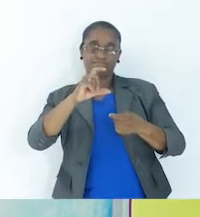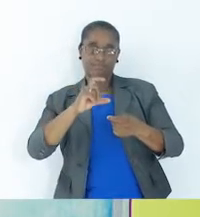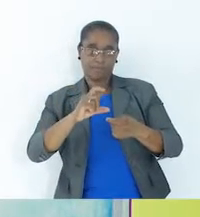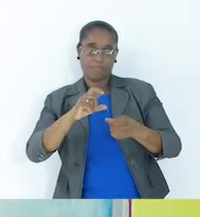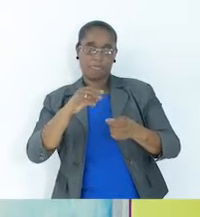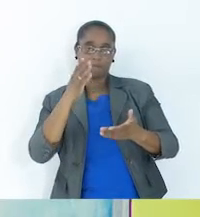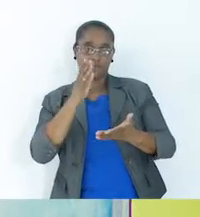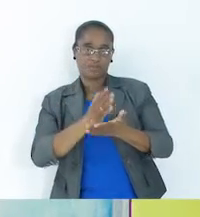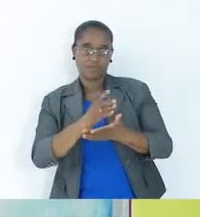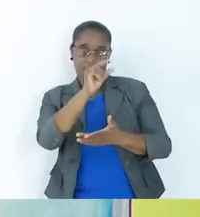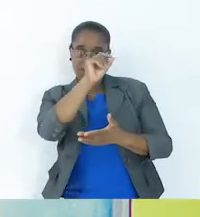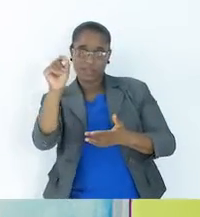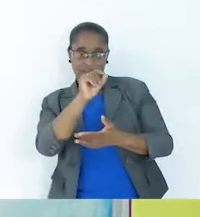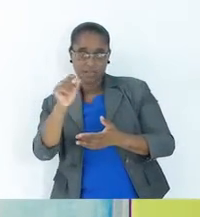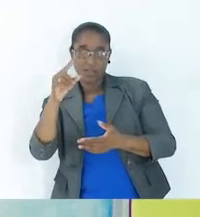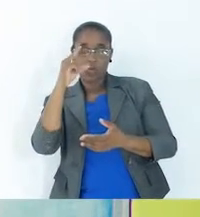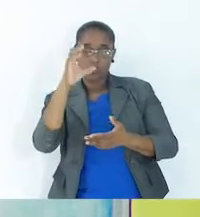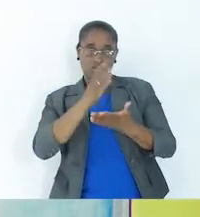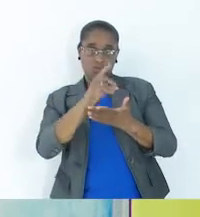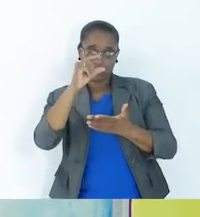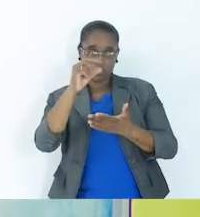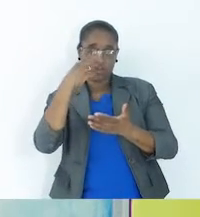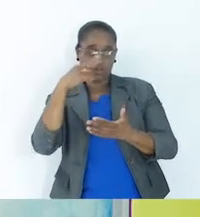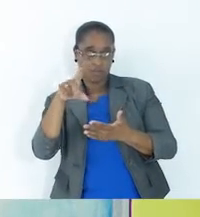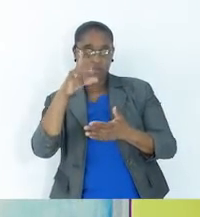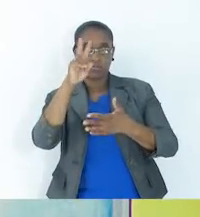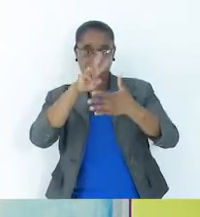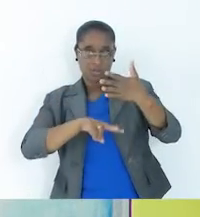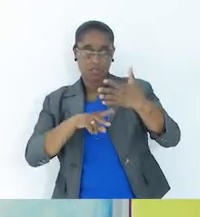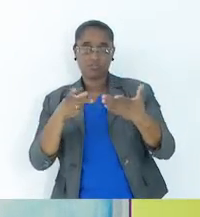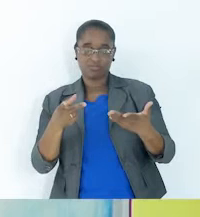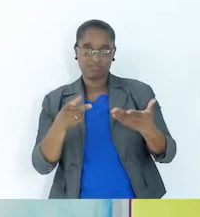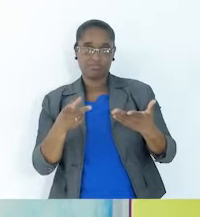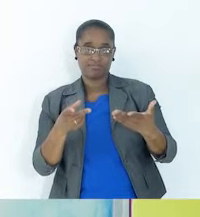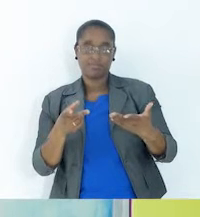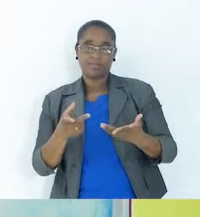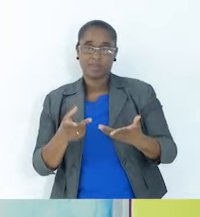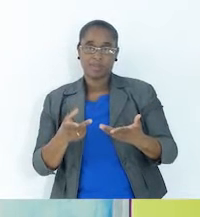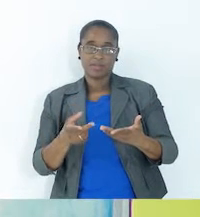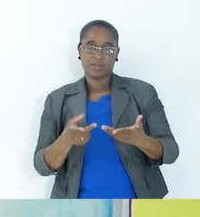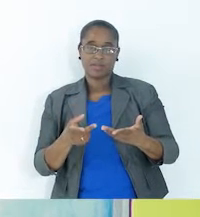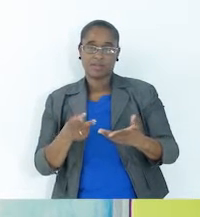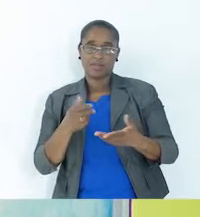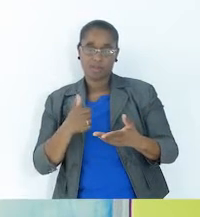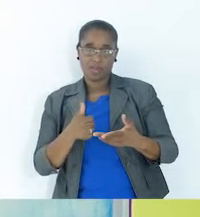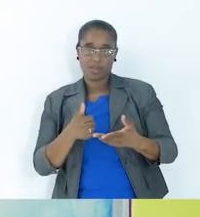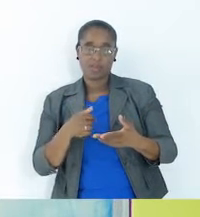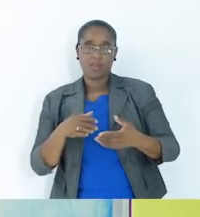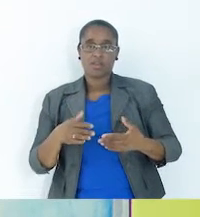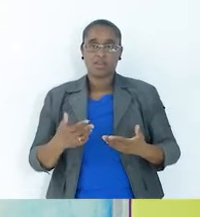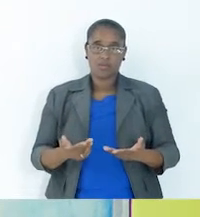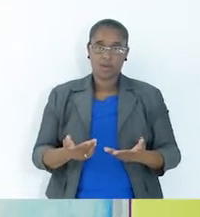já deve estar logo a reparar que é um texto ligado à poesia, não é assim? Ok. E qual